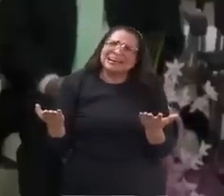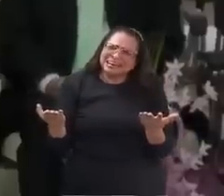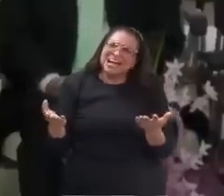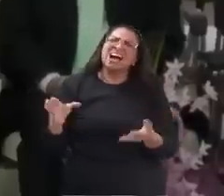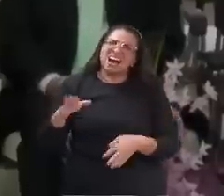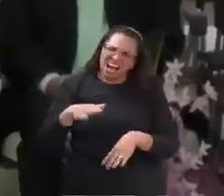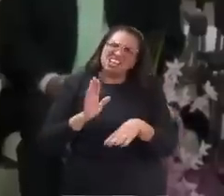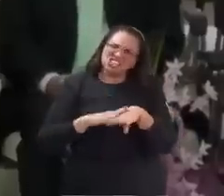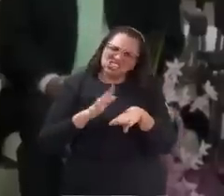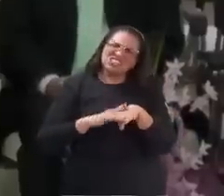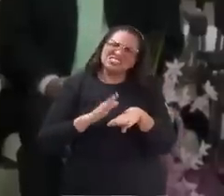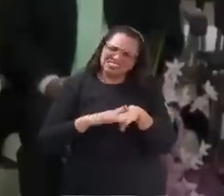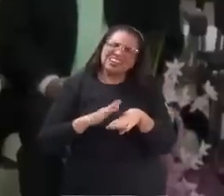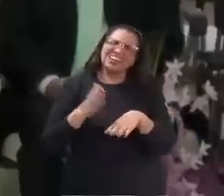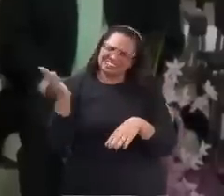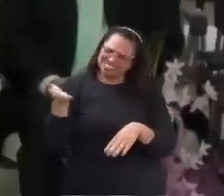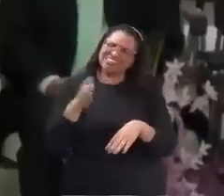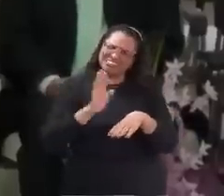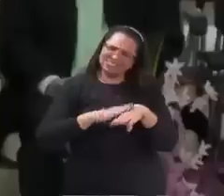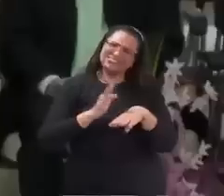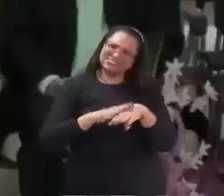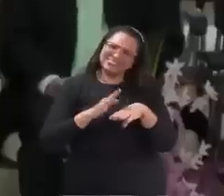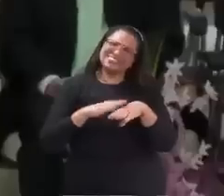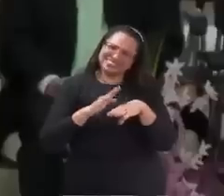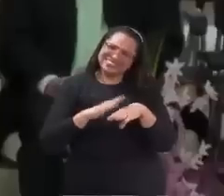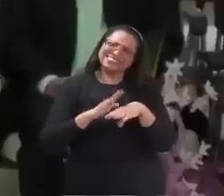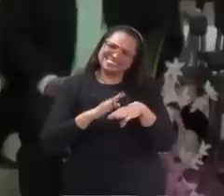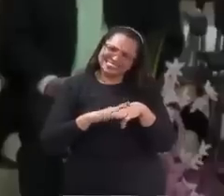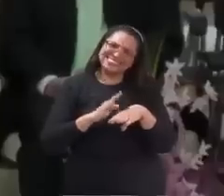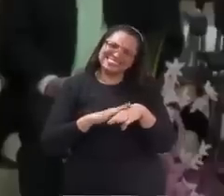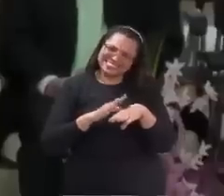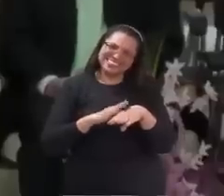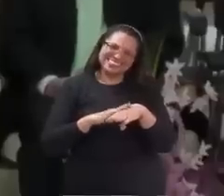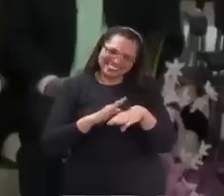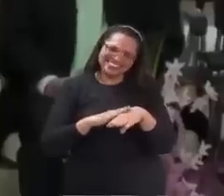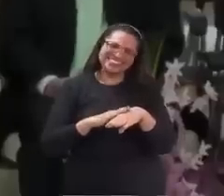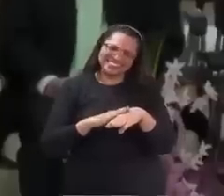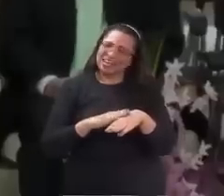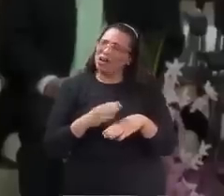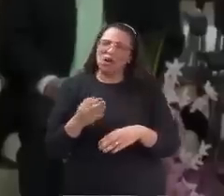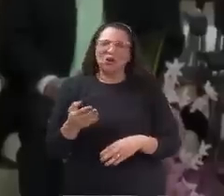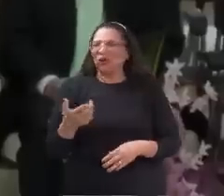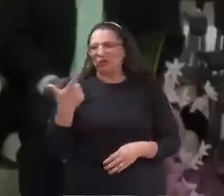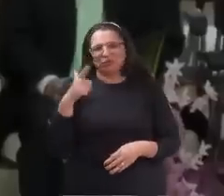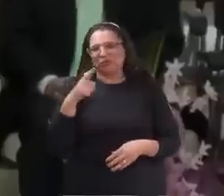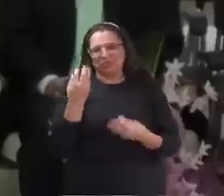Já foram feitas assim. Não há explicação científica.